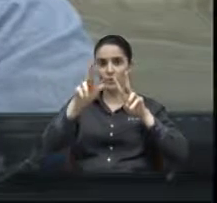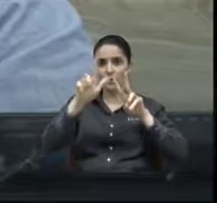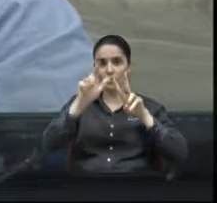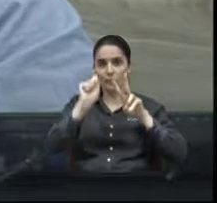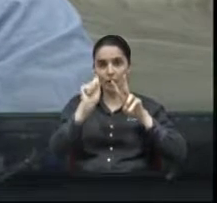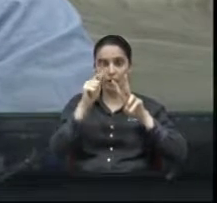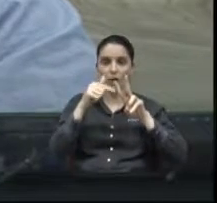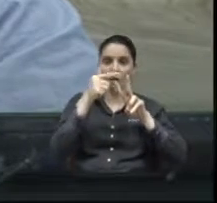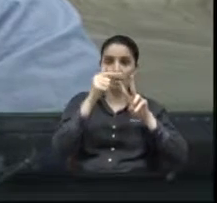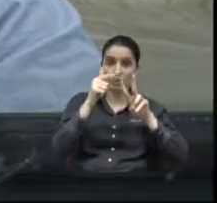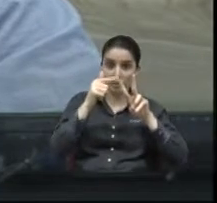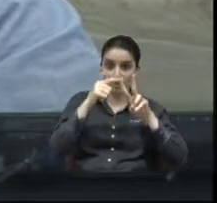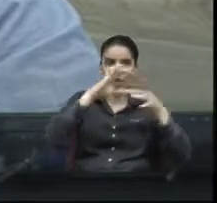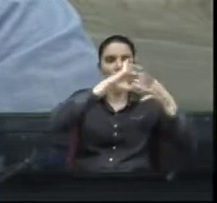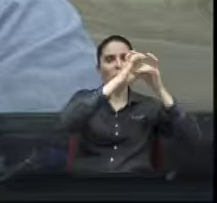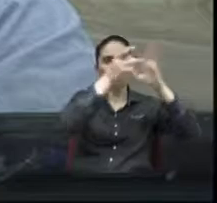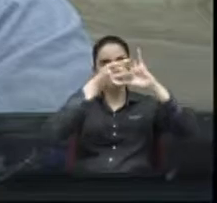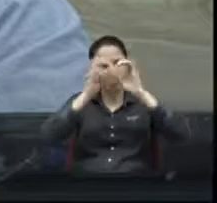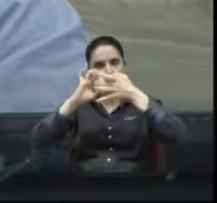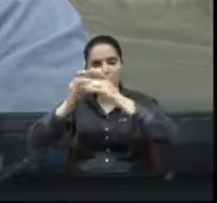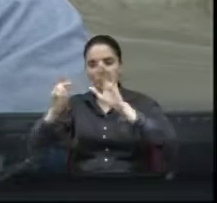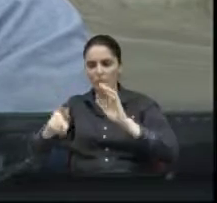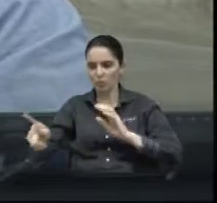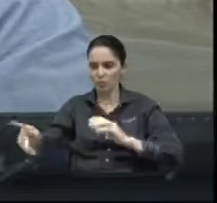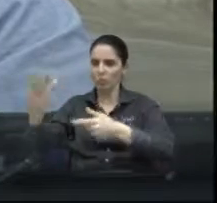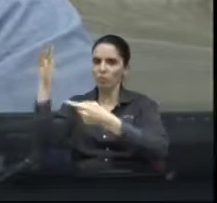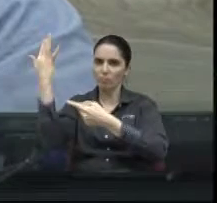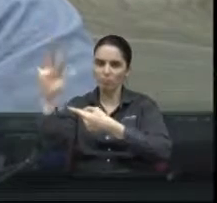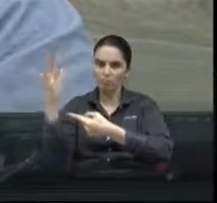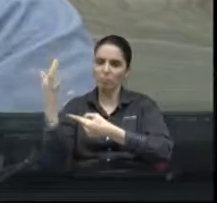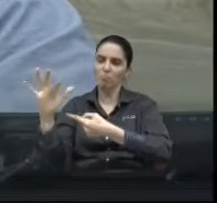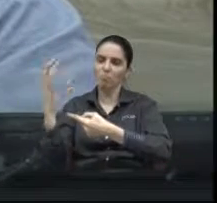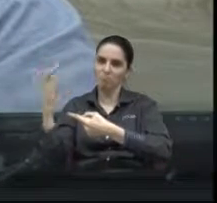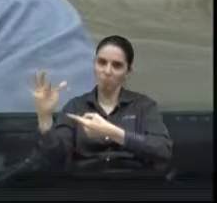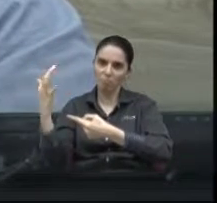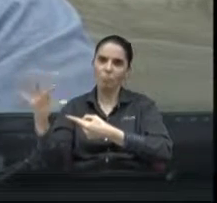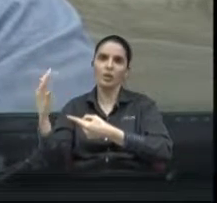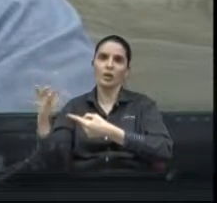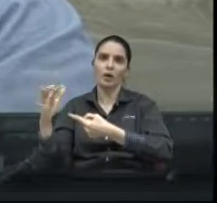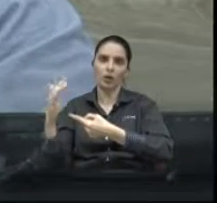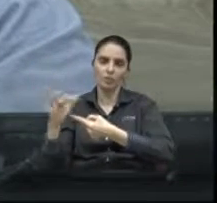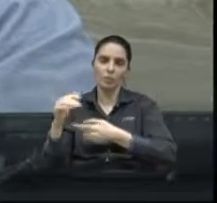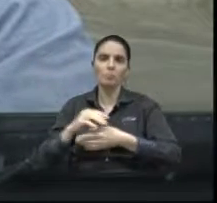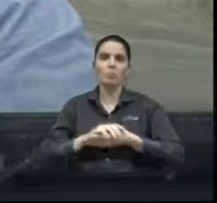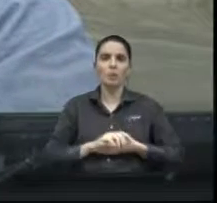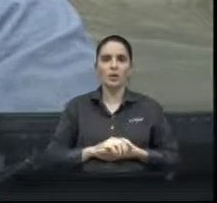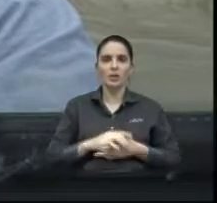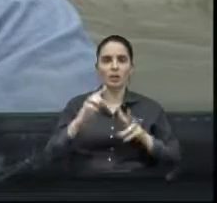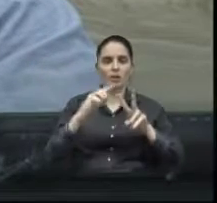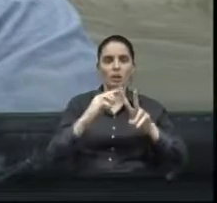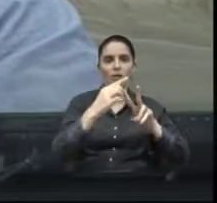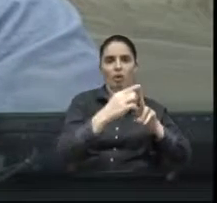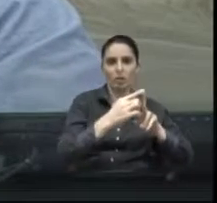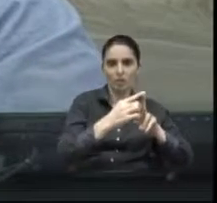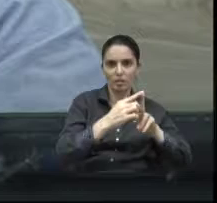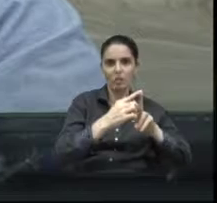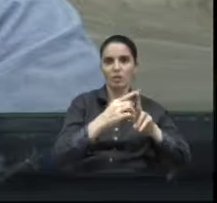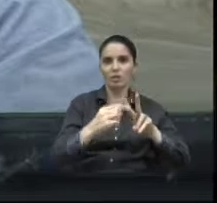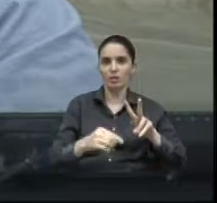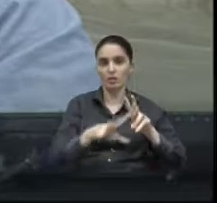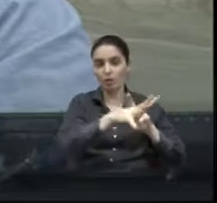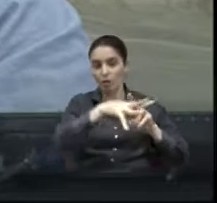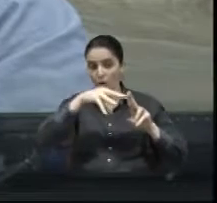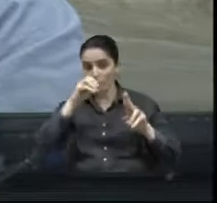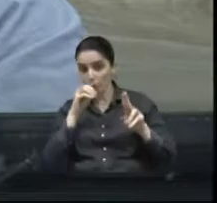professor? Então, parabéns pelo trabalho. Quer dizer, o exemplo da Vanessa e da Mayla são